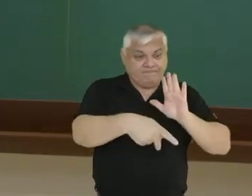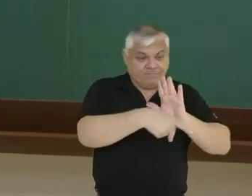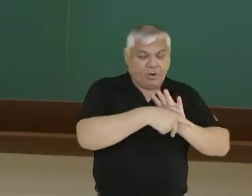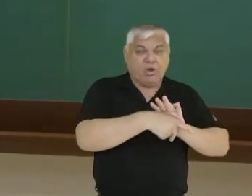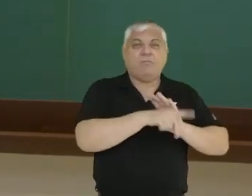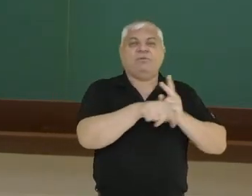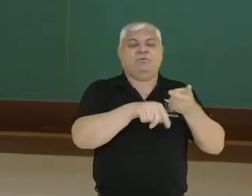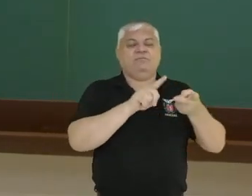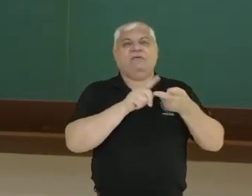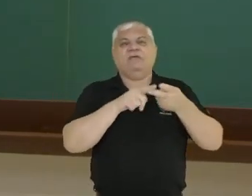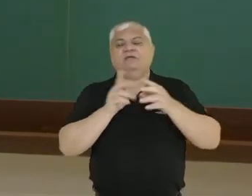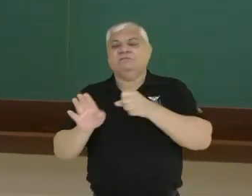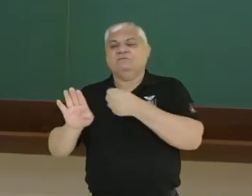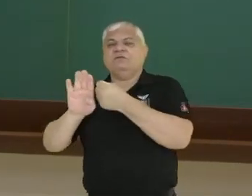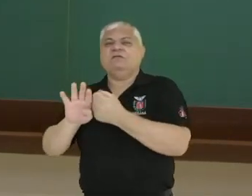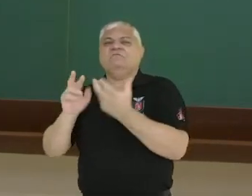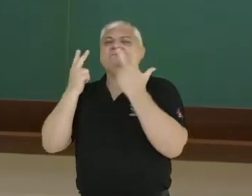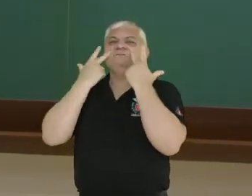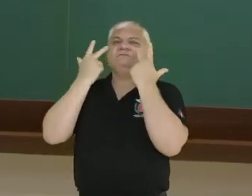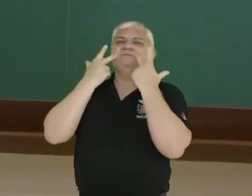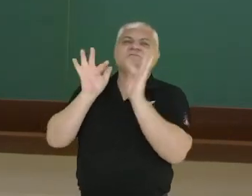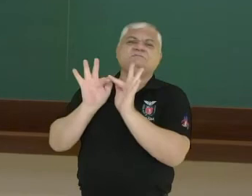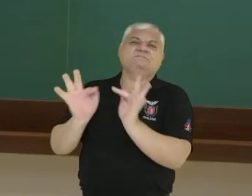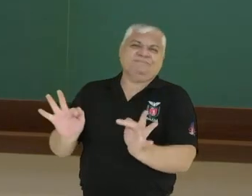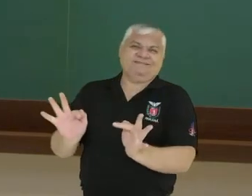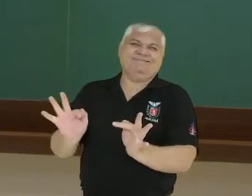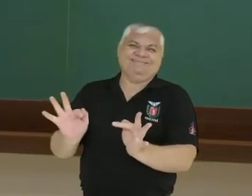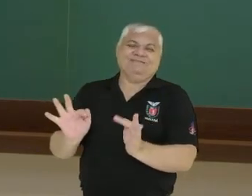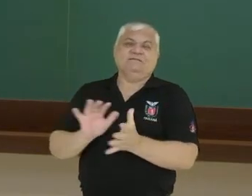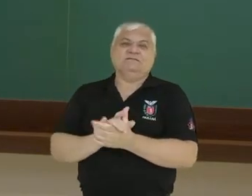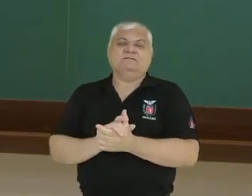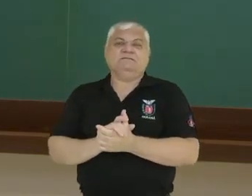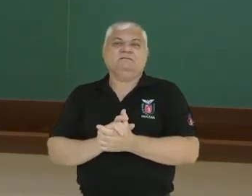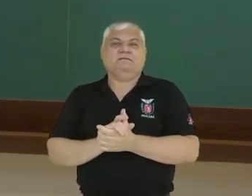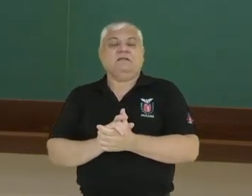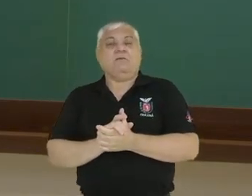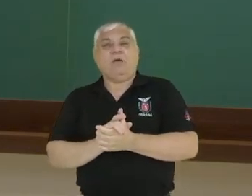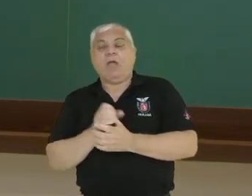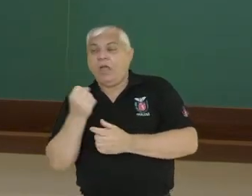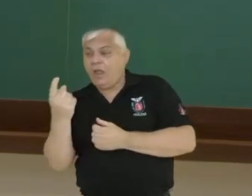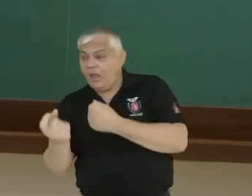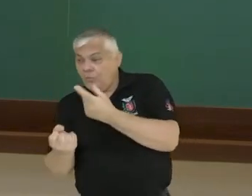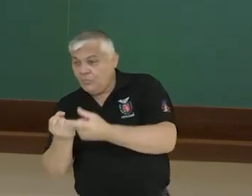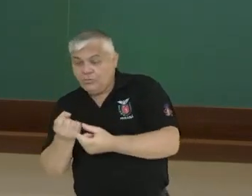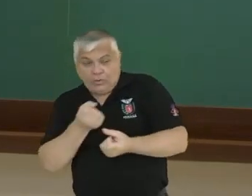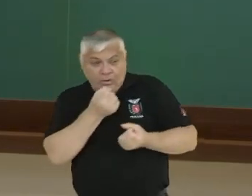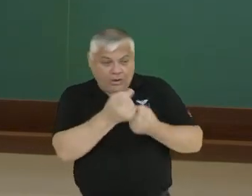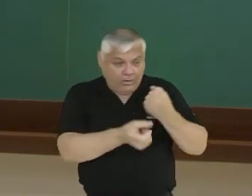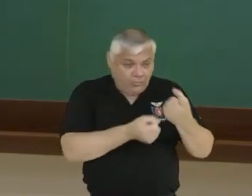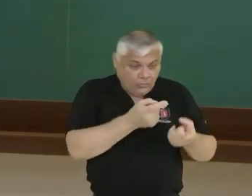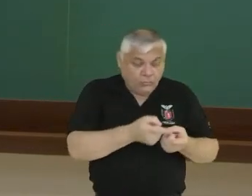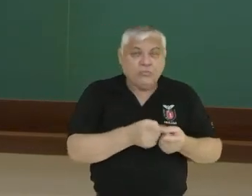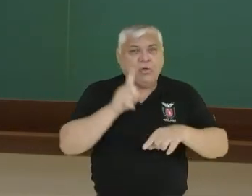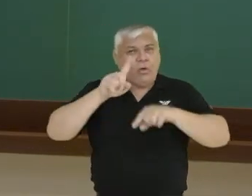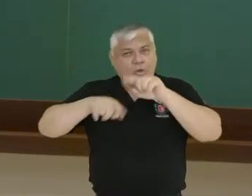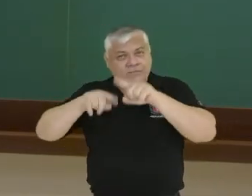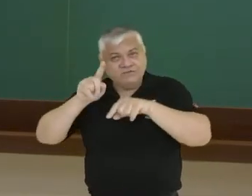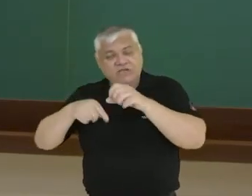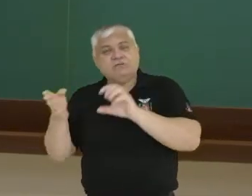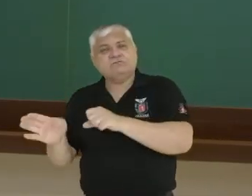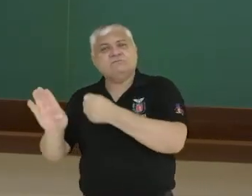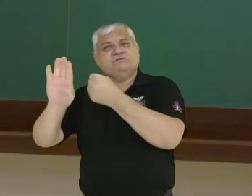próprios, substantivos comuns, certo? Então, alguns, objetos são substantivos que não